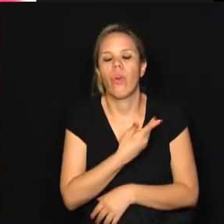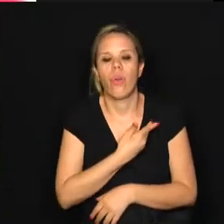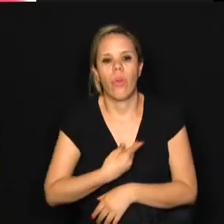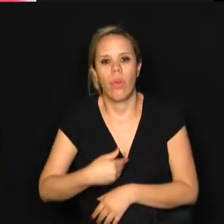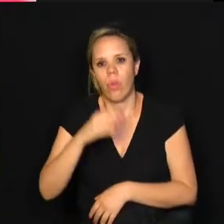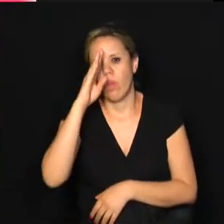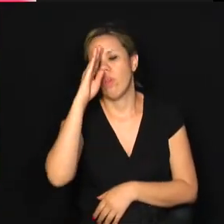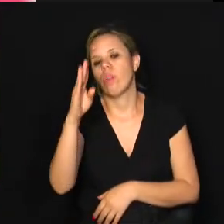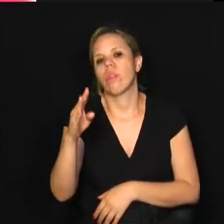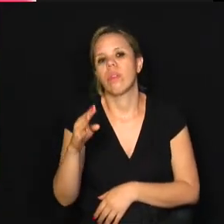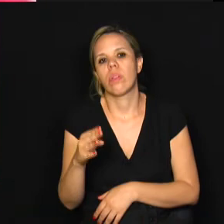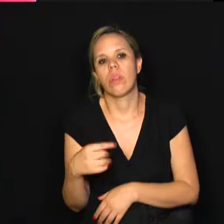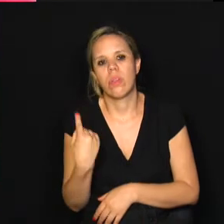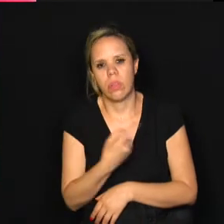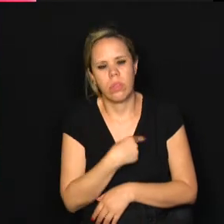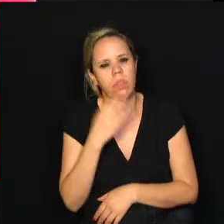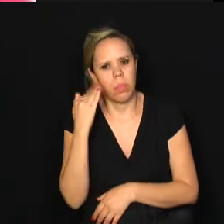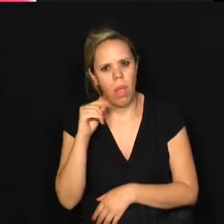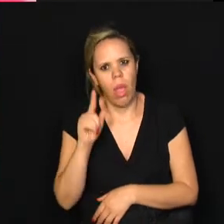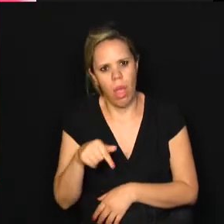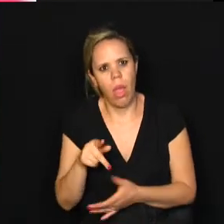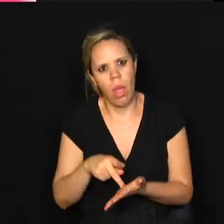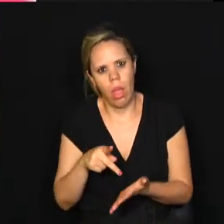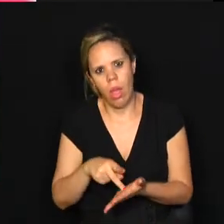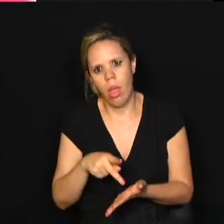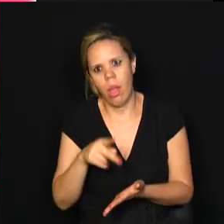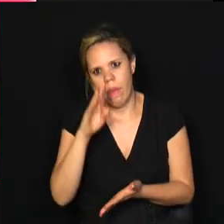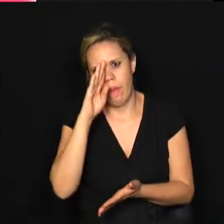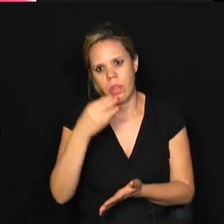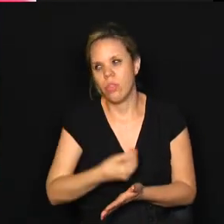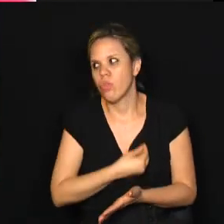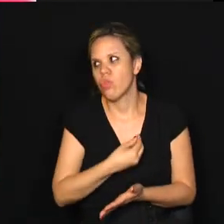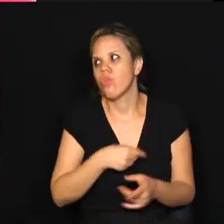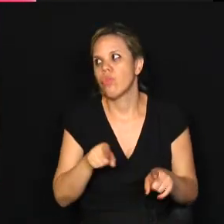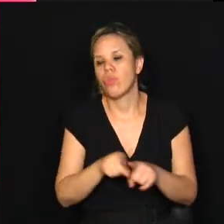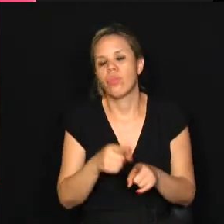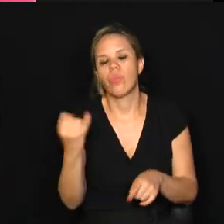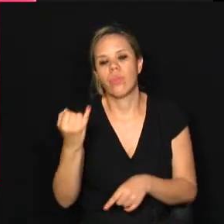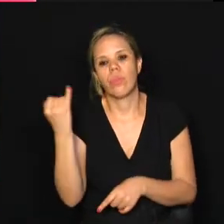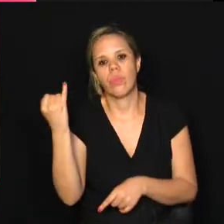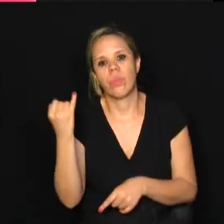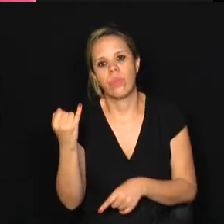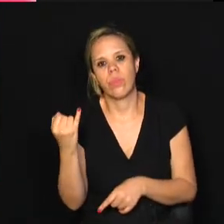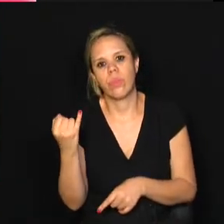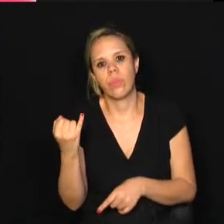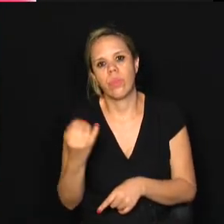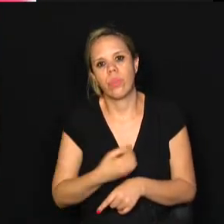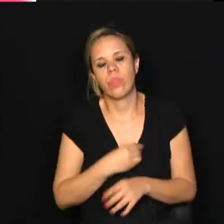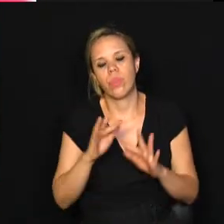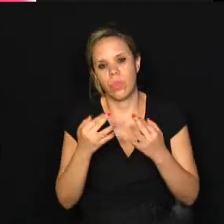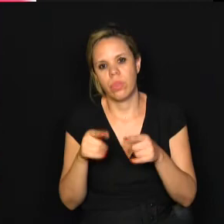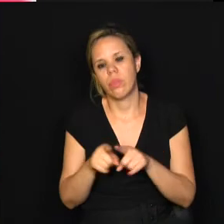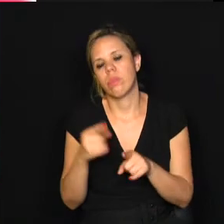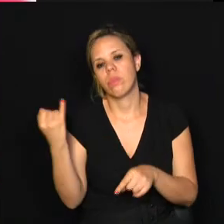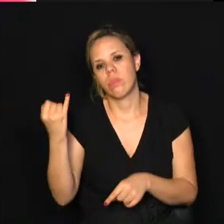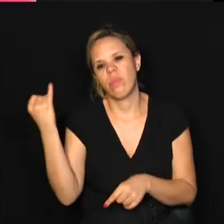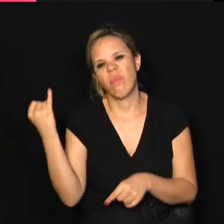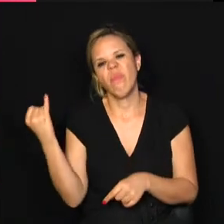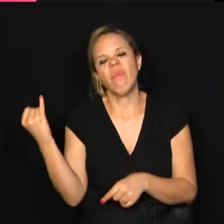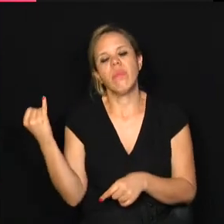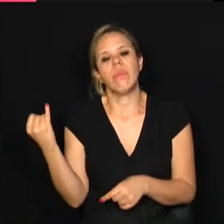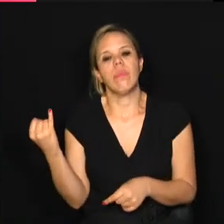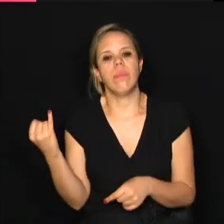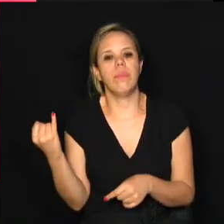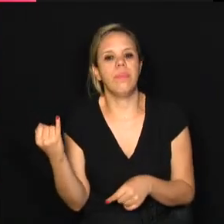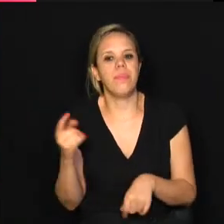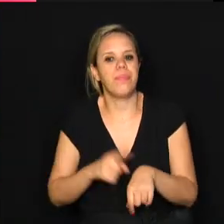essencial. E nós sabemos que é essencial. Só que a nossa vida também é essencial. A vida dos nossos familiares também é essencial. E se